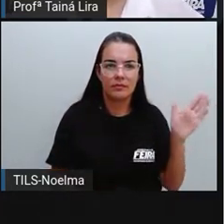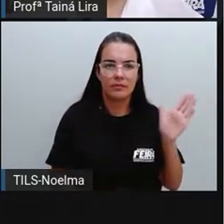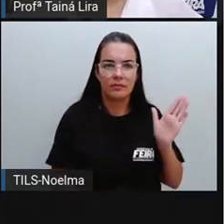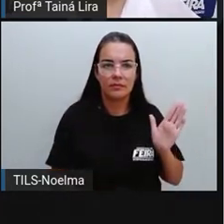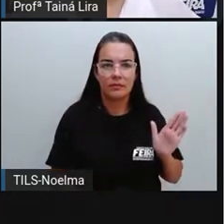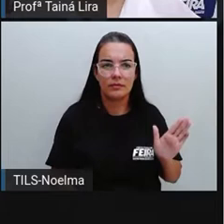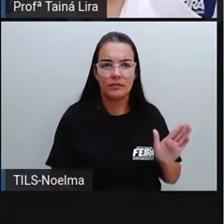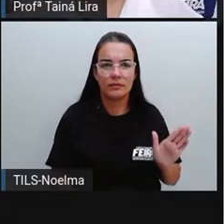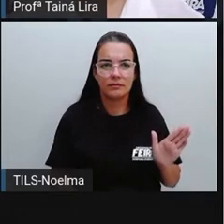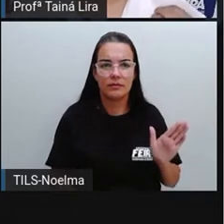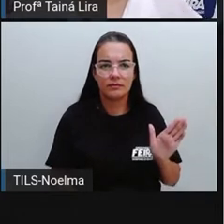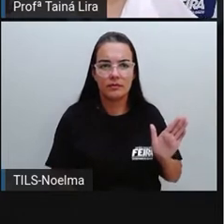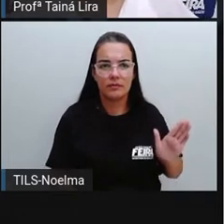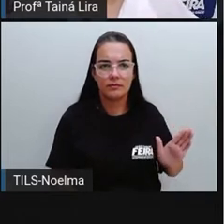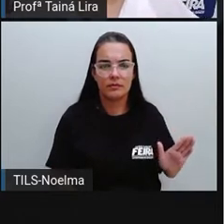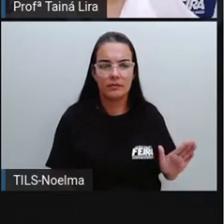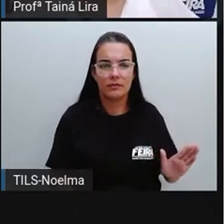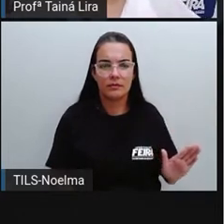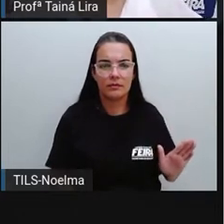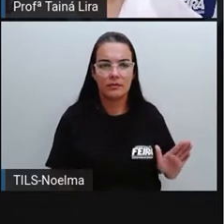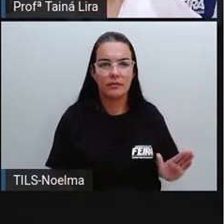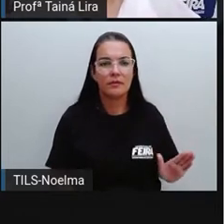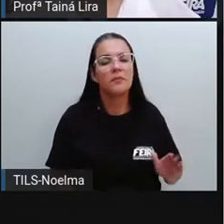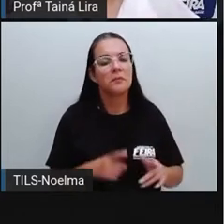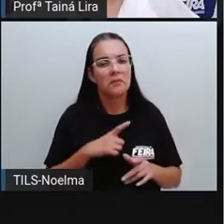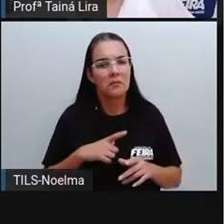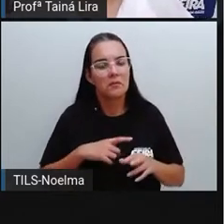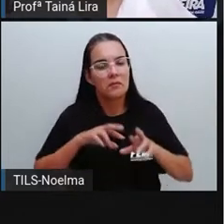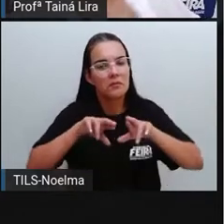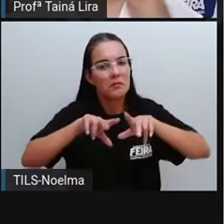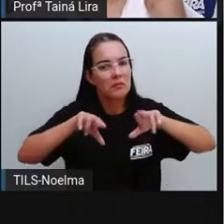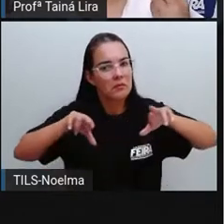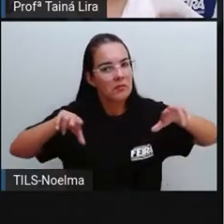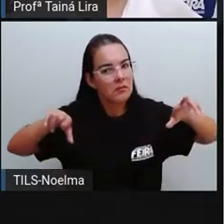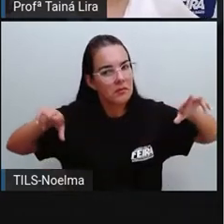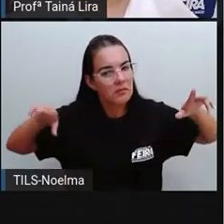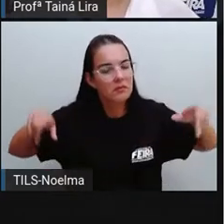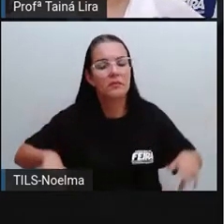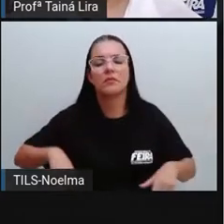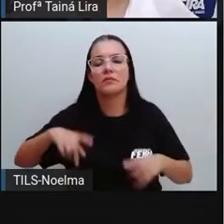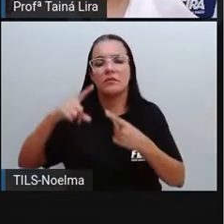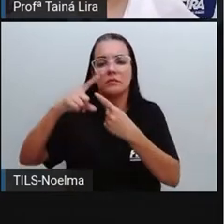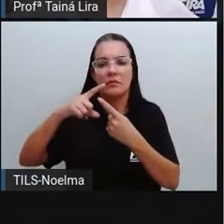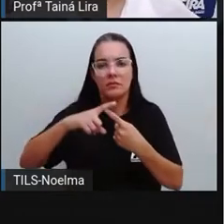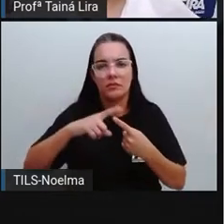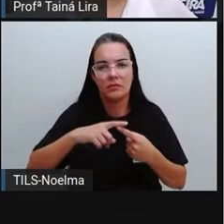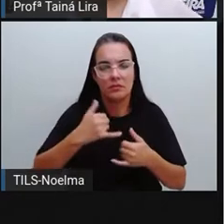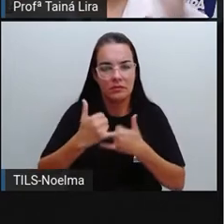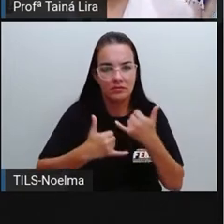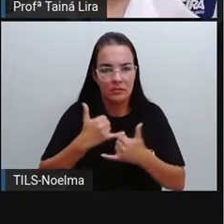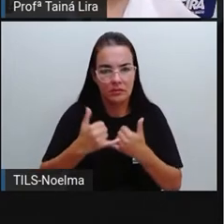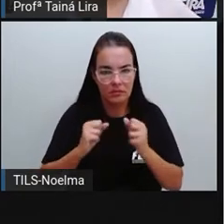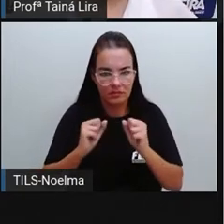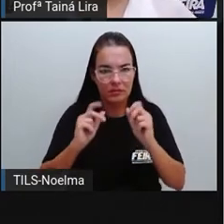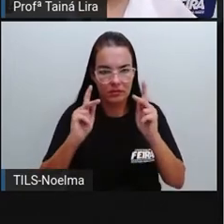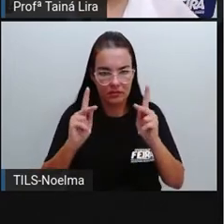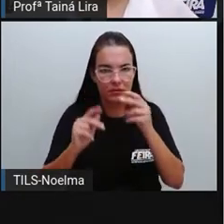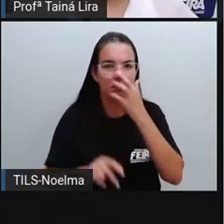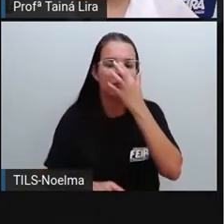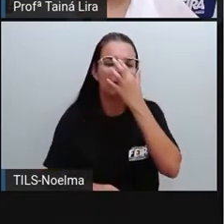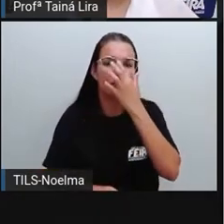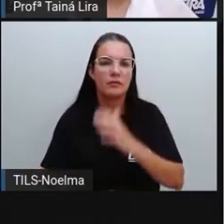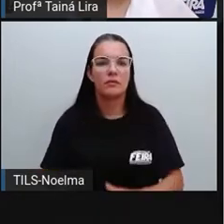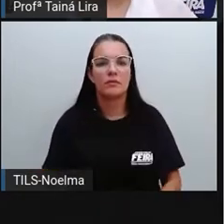truco, pife, rouba-monte. Então, existem ainda outros jogos, tá? Existem vários jogos de